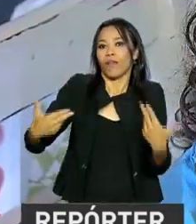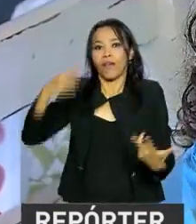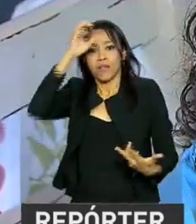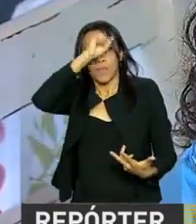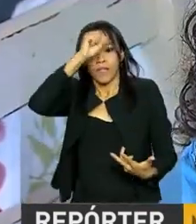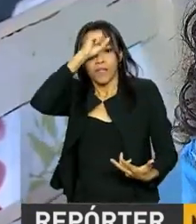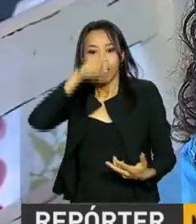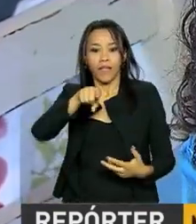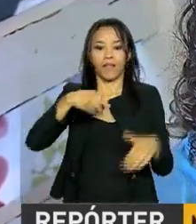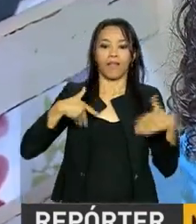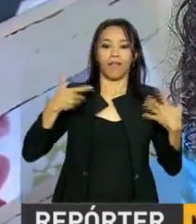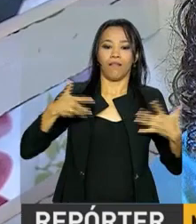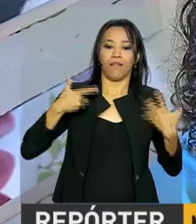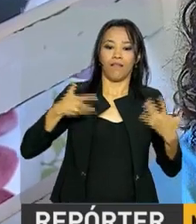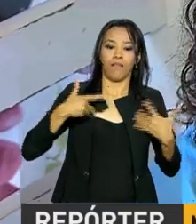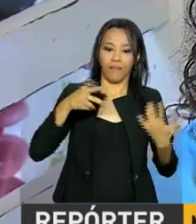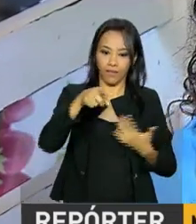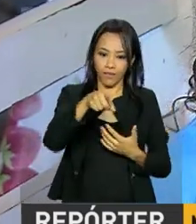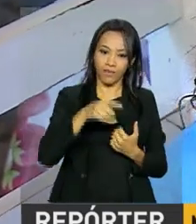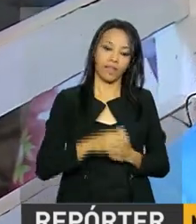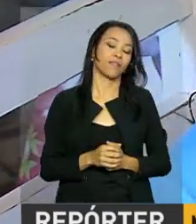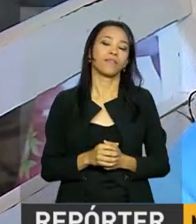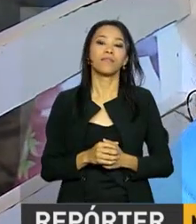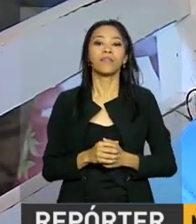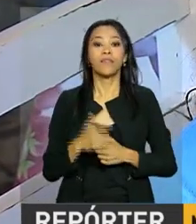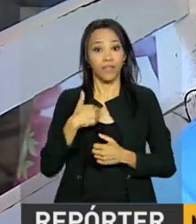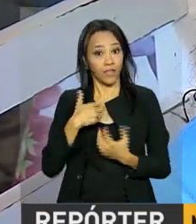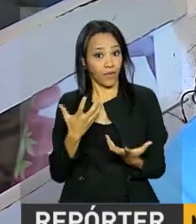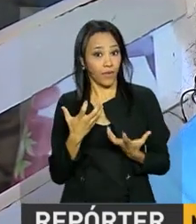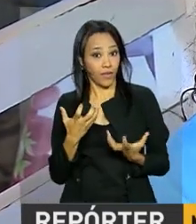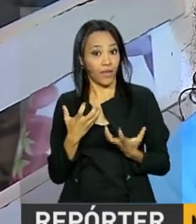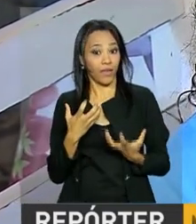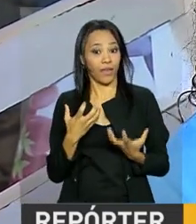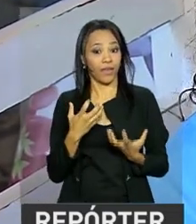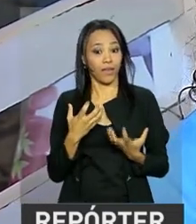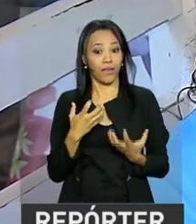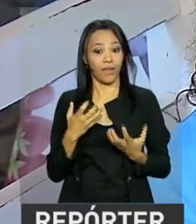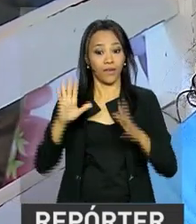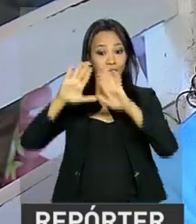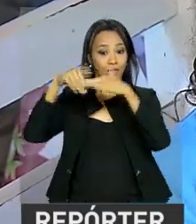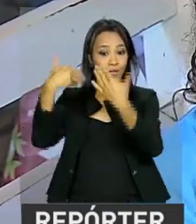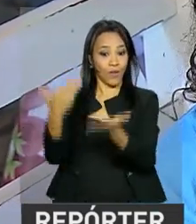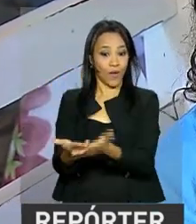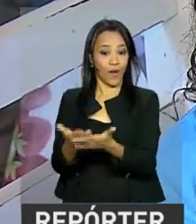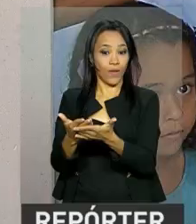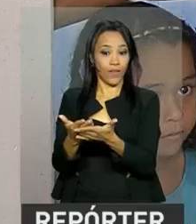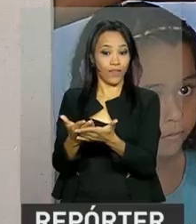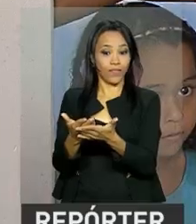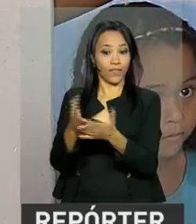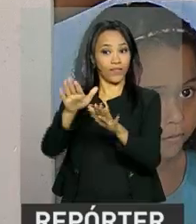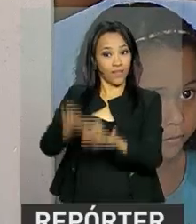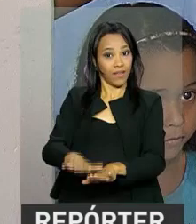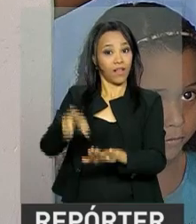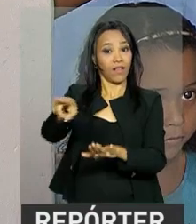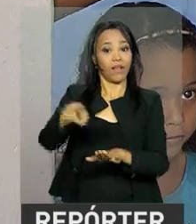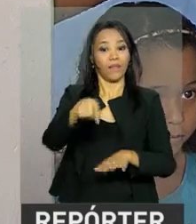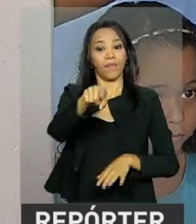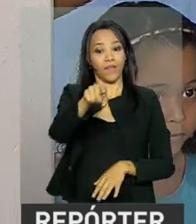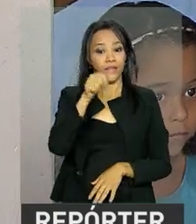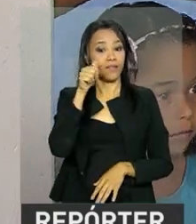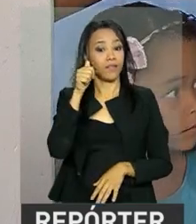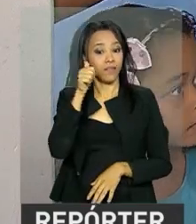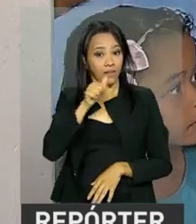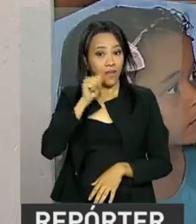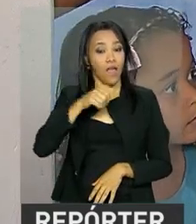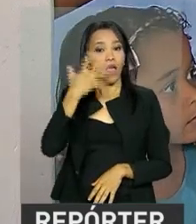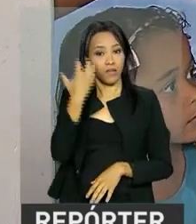muito animada é e eu quero que eu cho na escola muitos dia Antônia é beneficiária